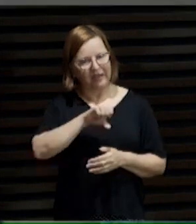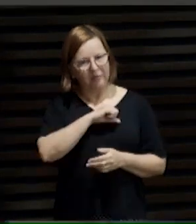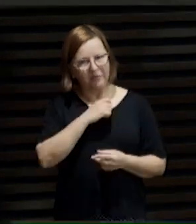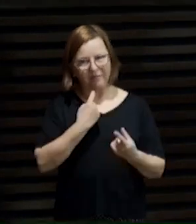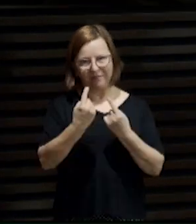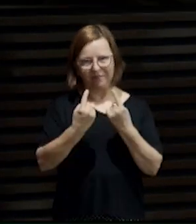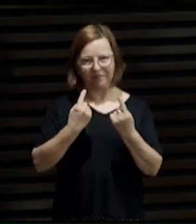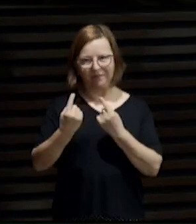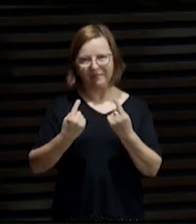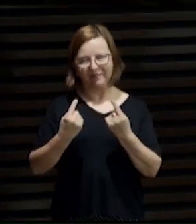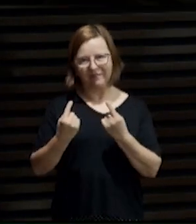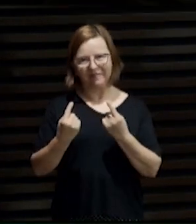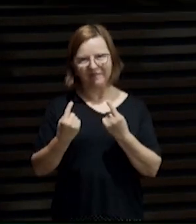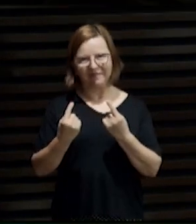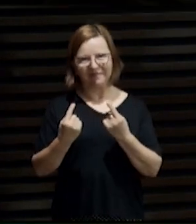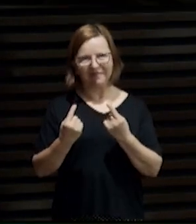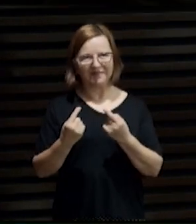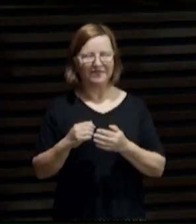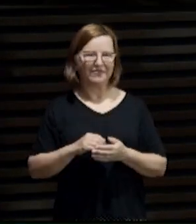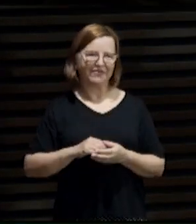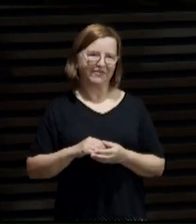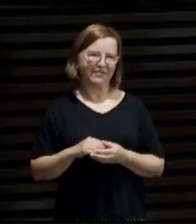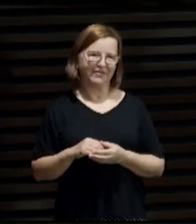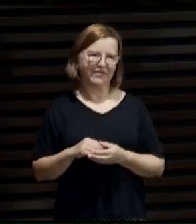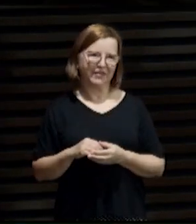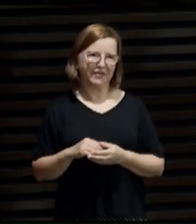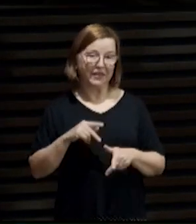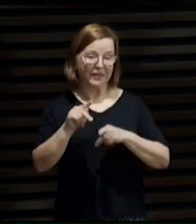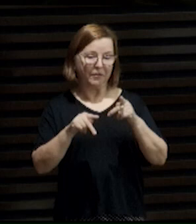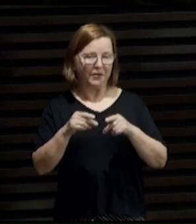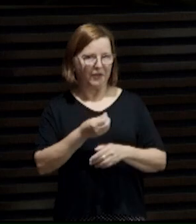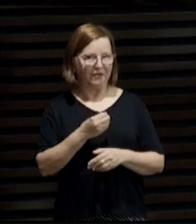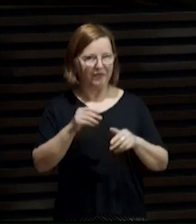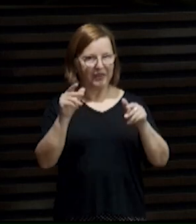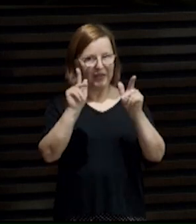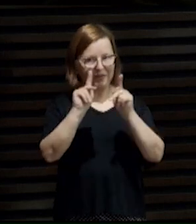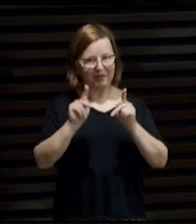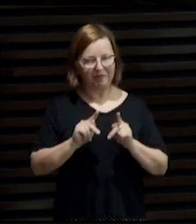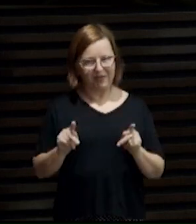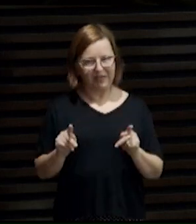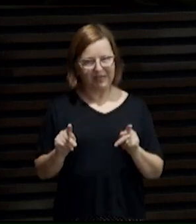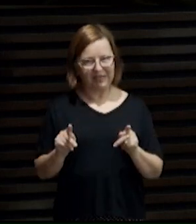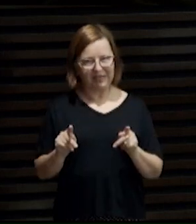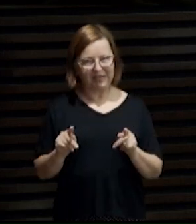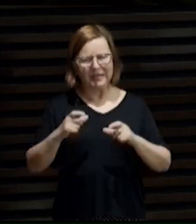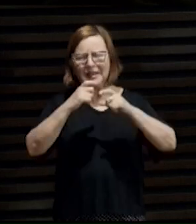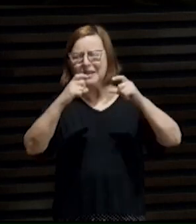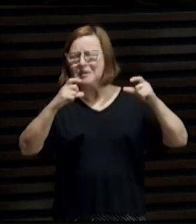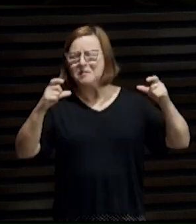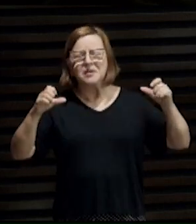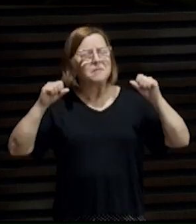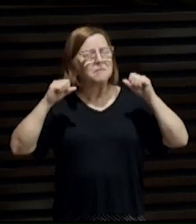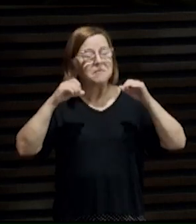outros, que as pessoas vivem ali em paz, é a maior bênção que